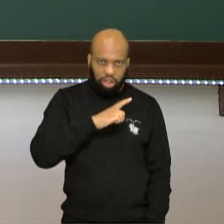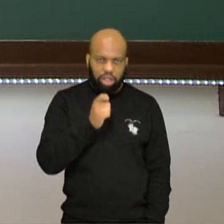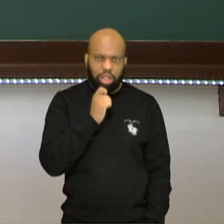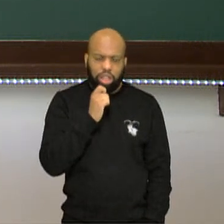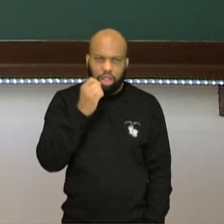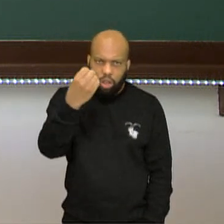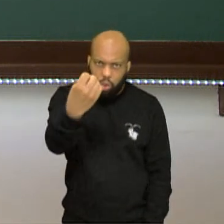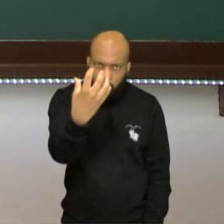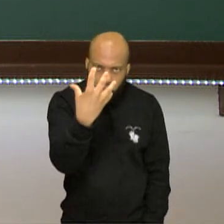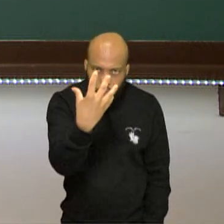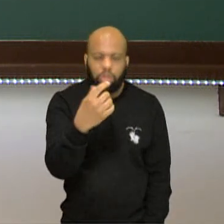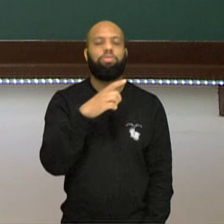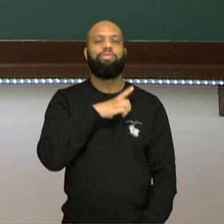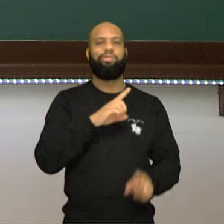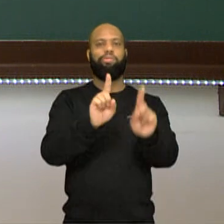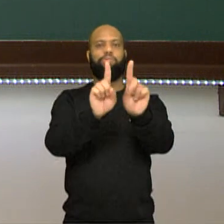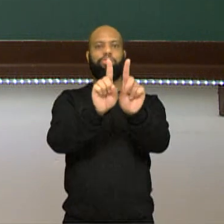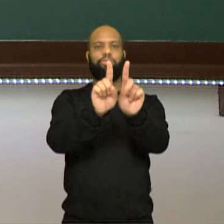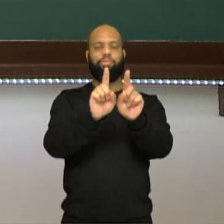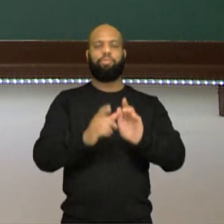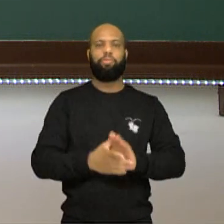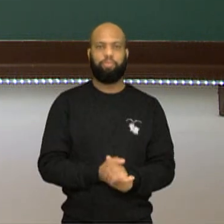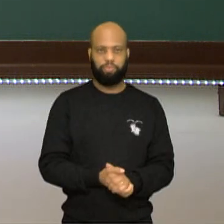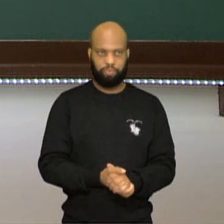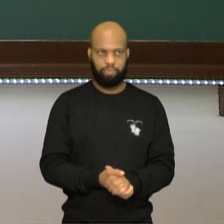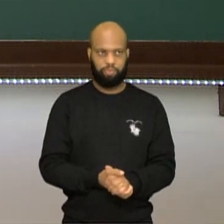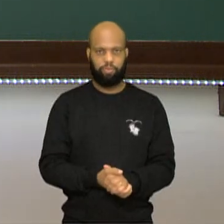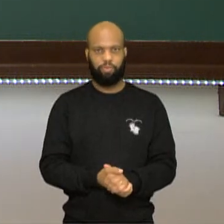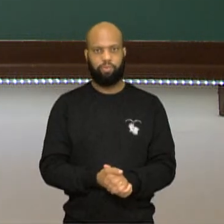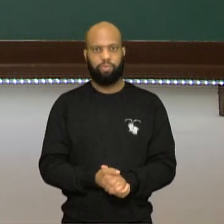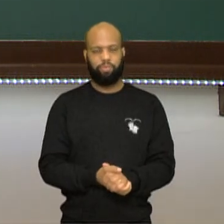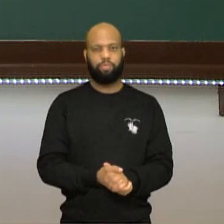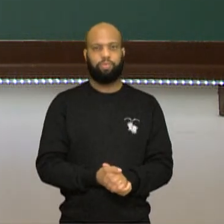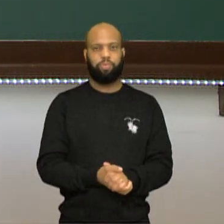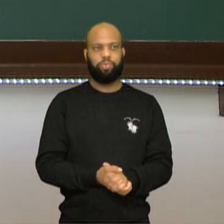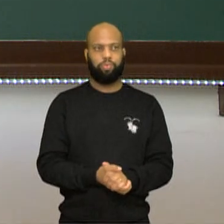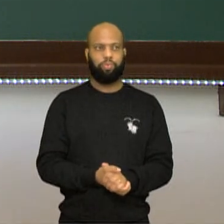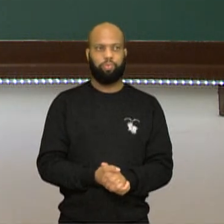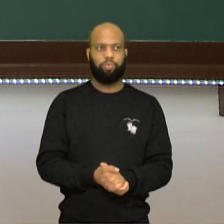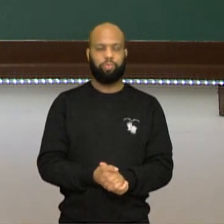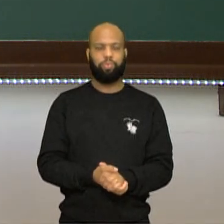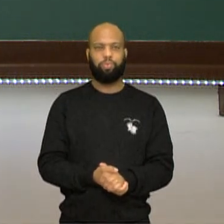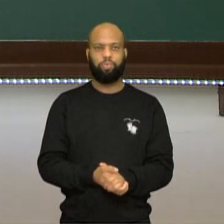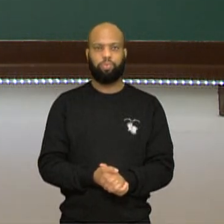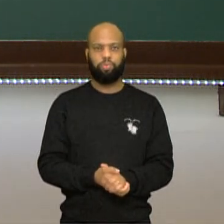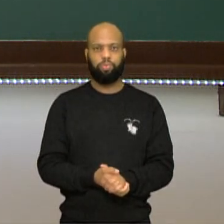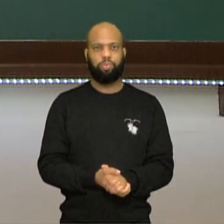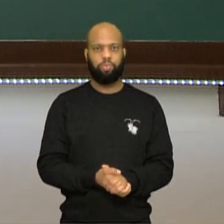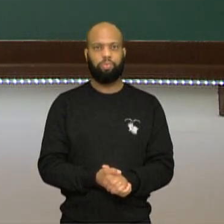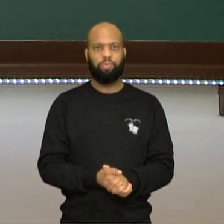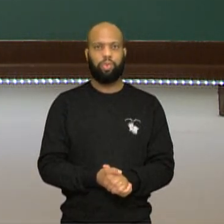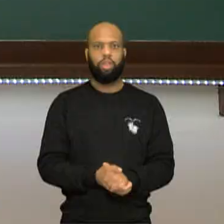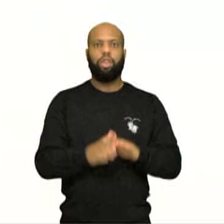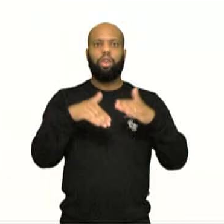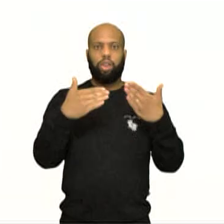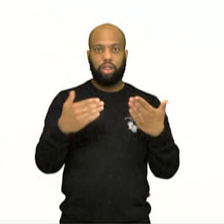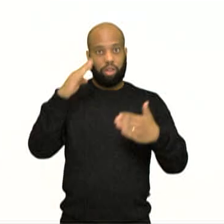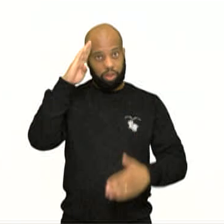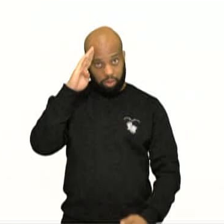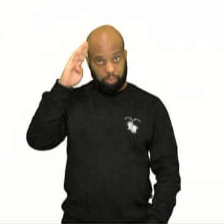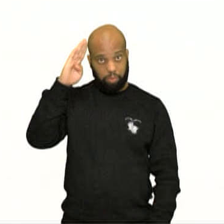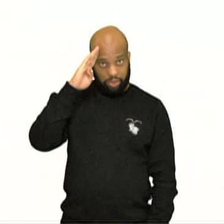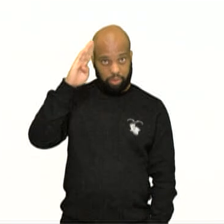ali tem uma capacitância, um capacitor, ok? Bom, gente, as